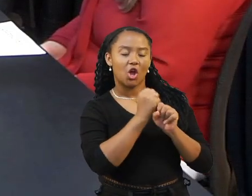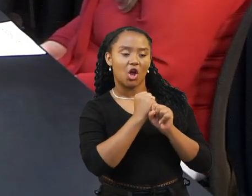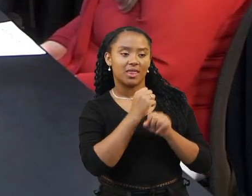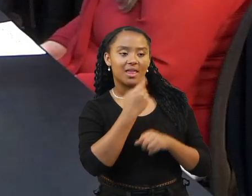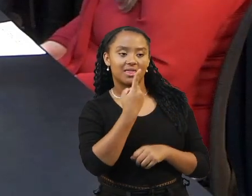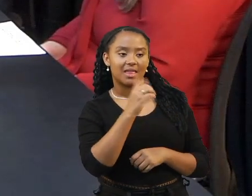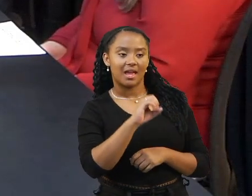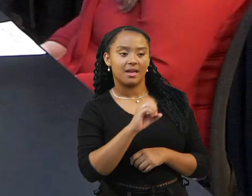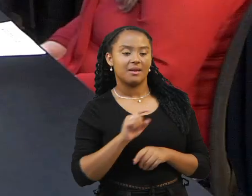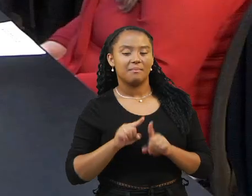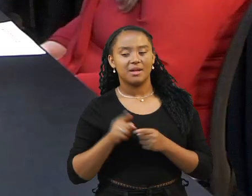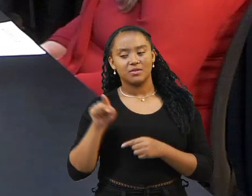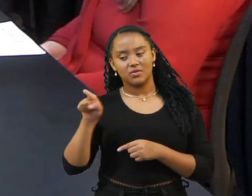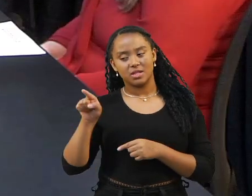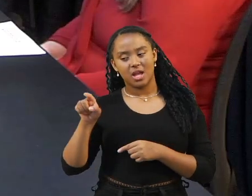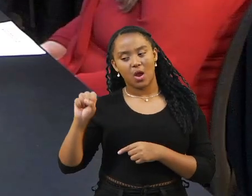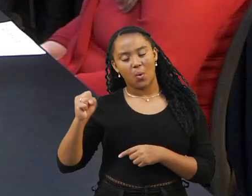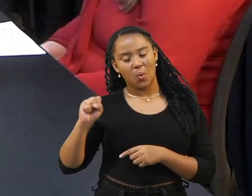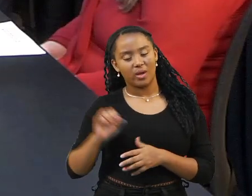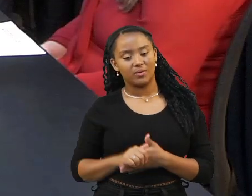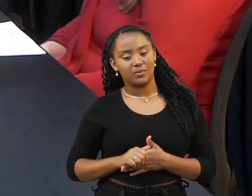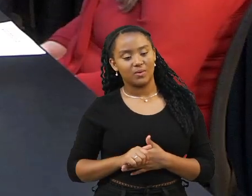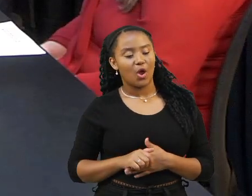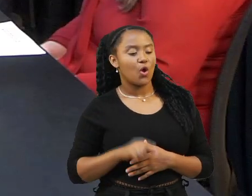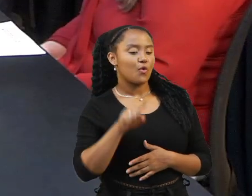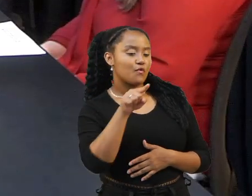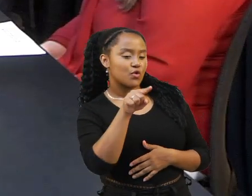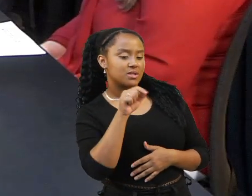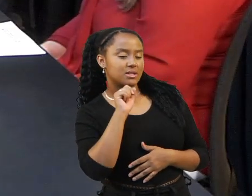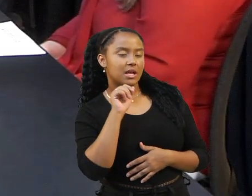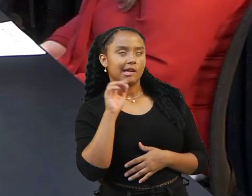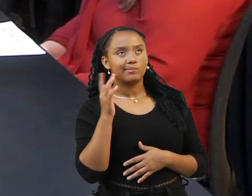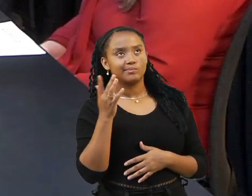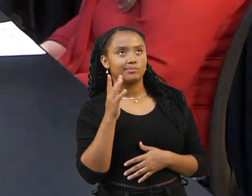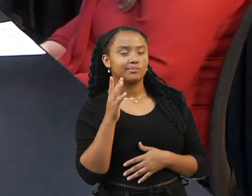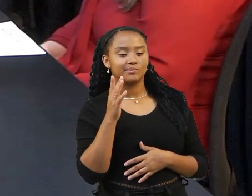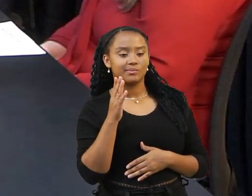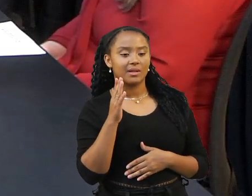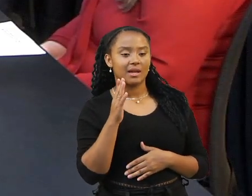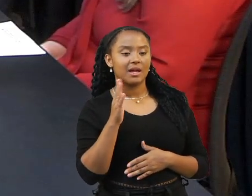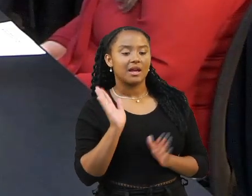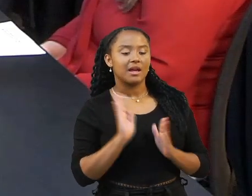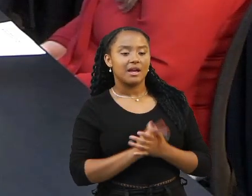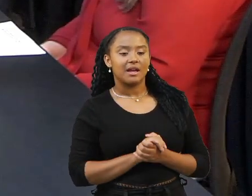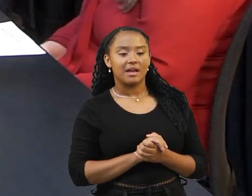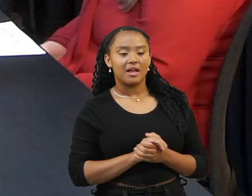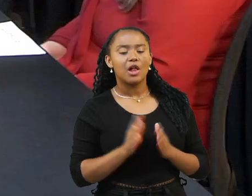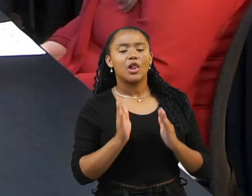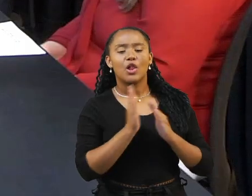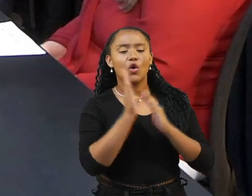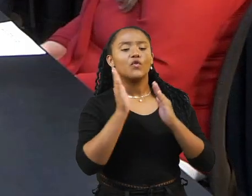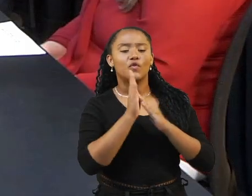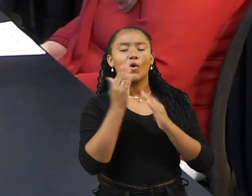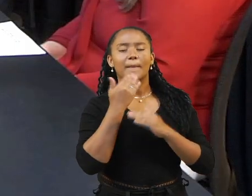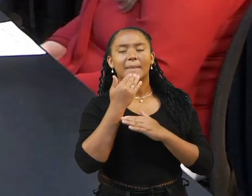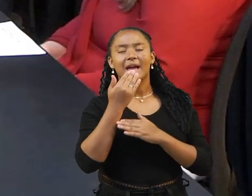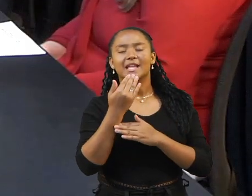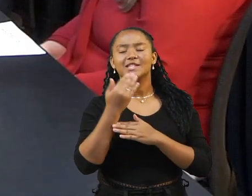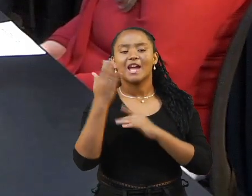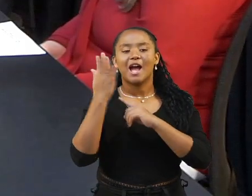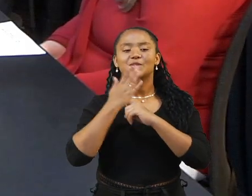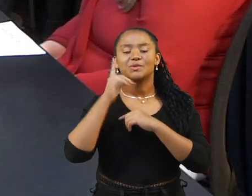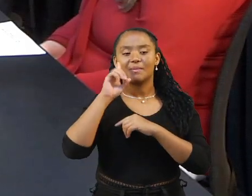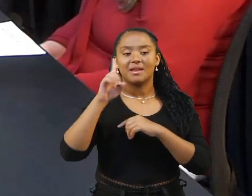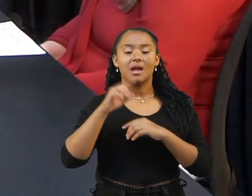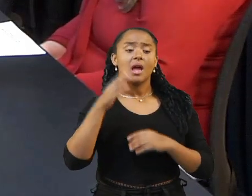10, você uns 8, você merece louvor, inclusive. Eu saberia